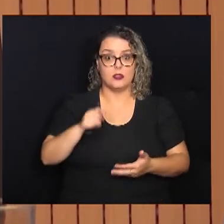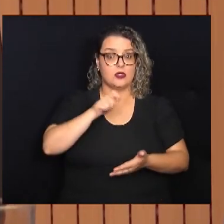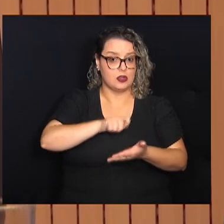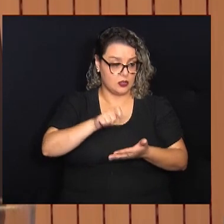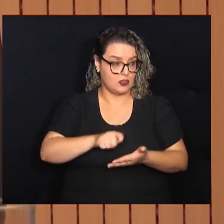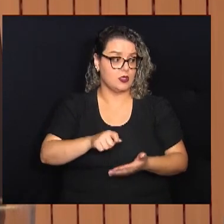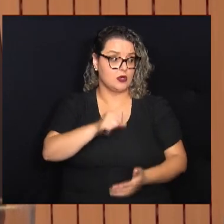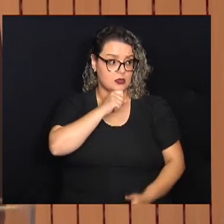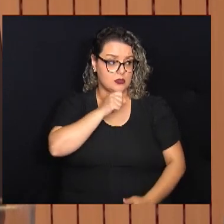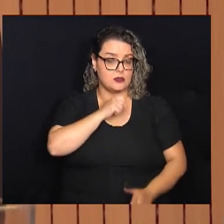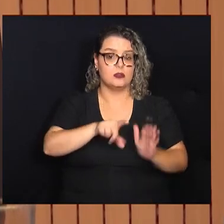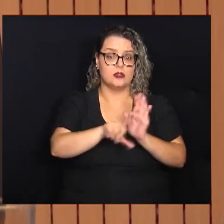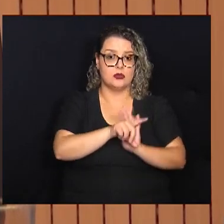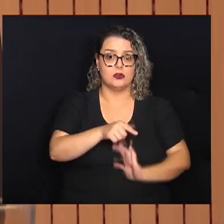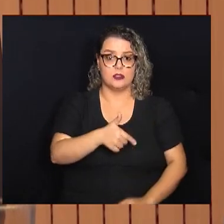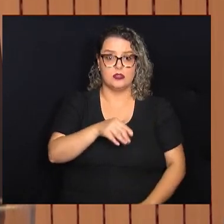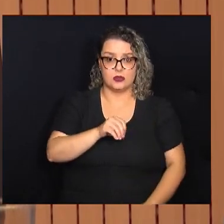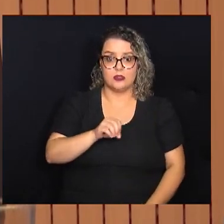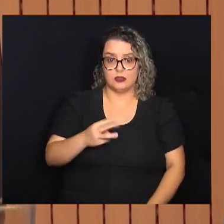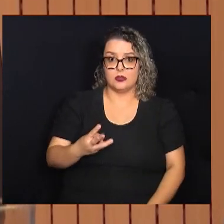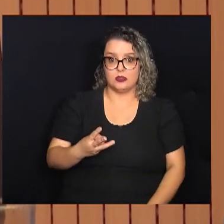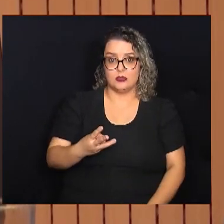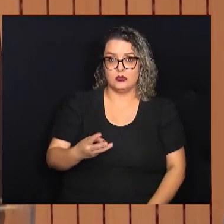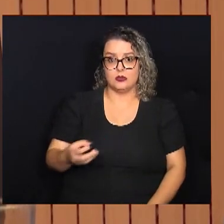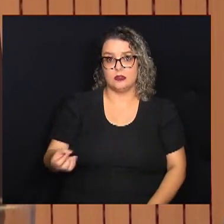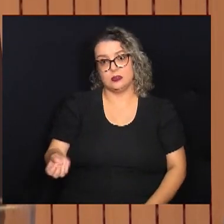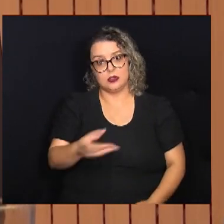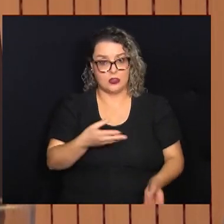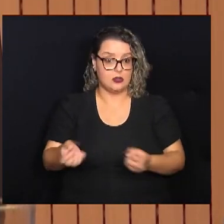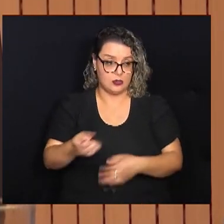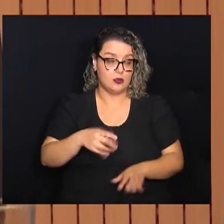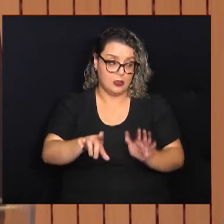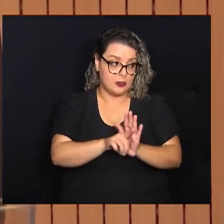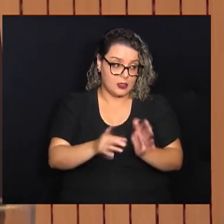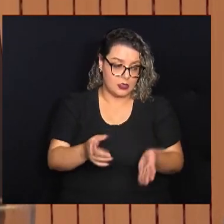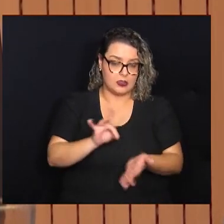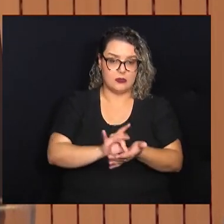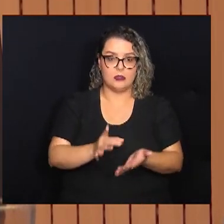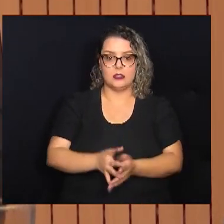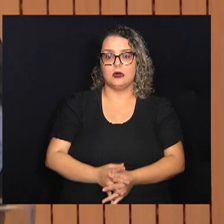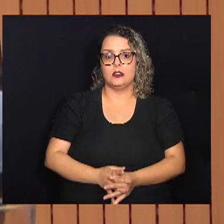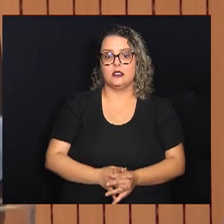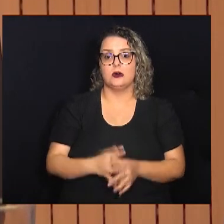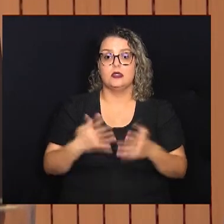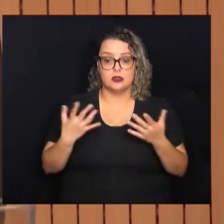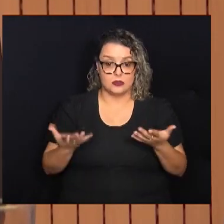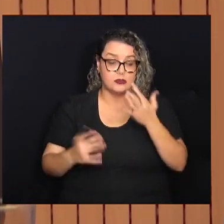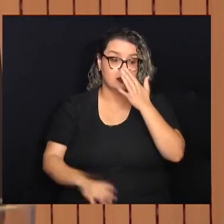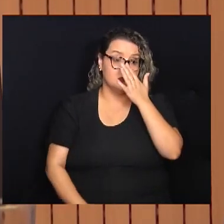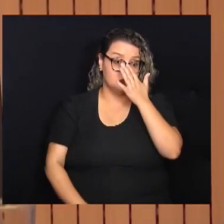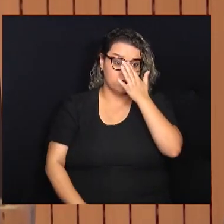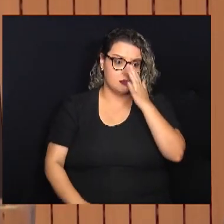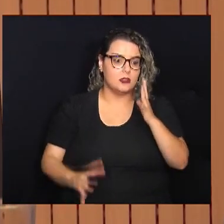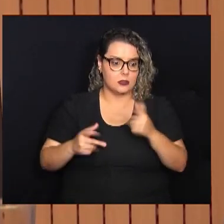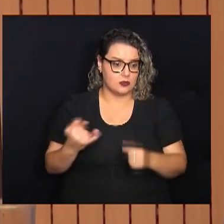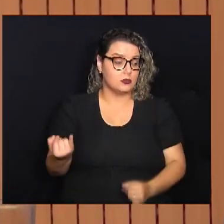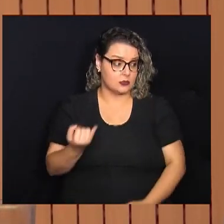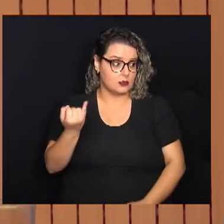ou então até mesmo propondo alternativas aí para o que está